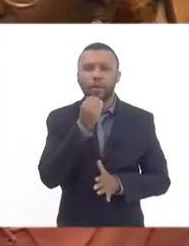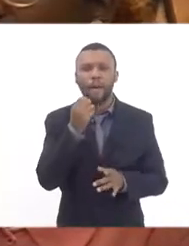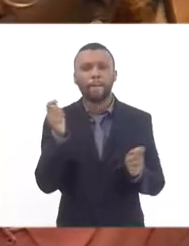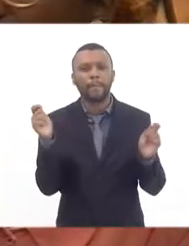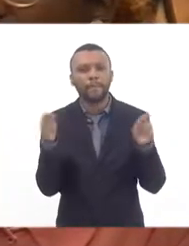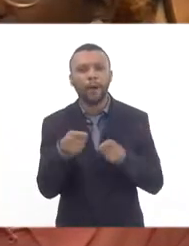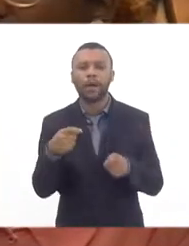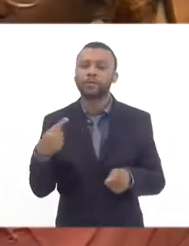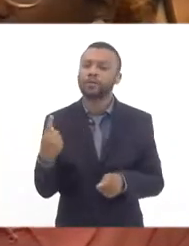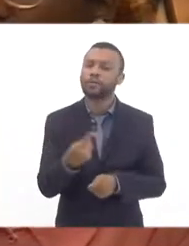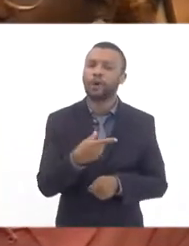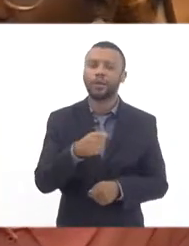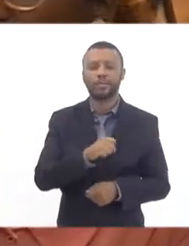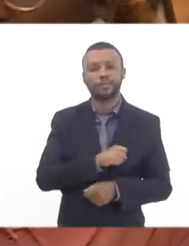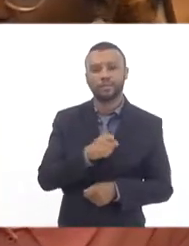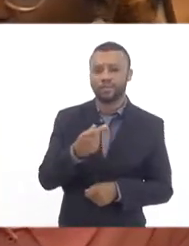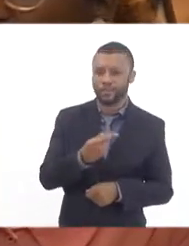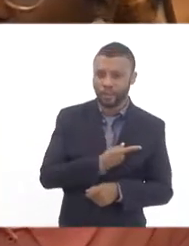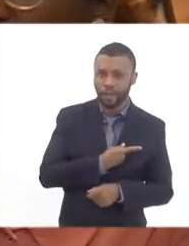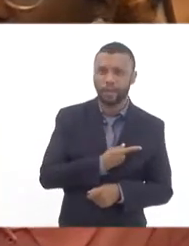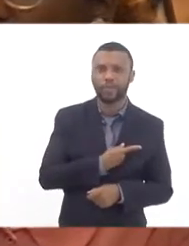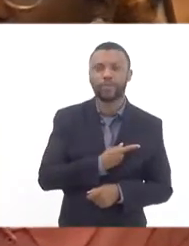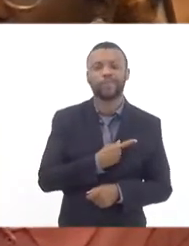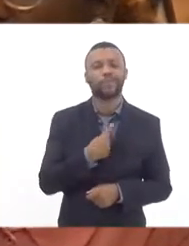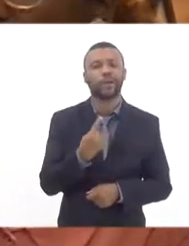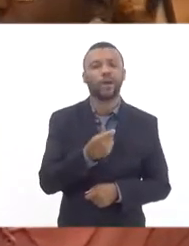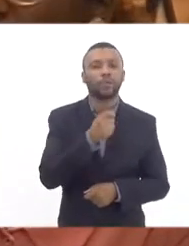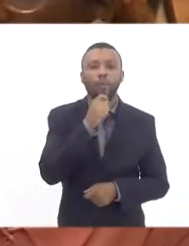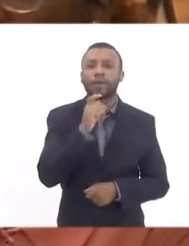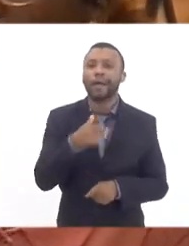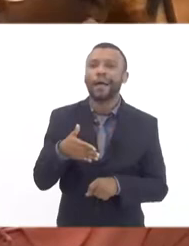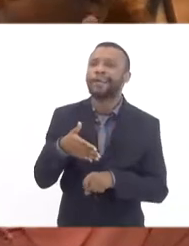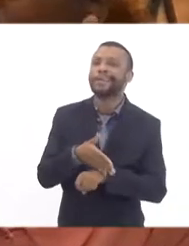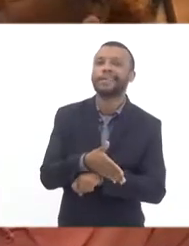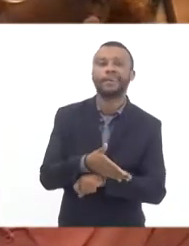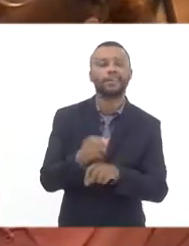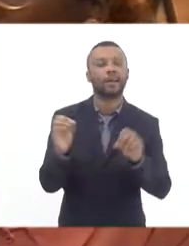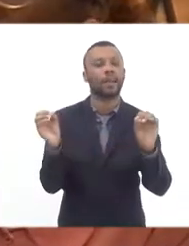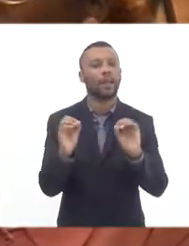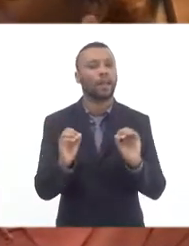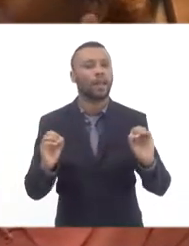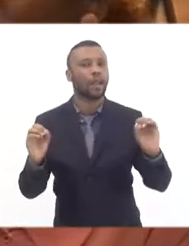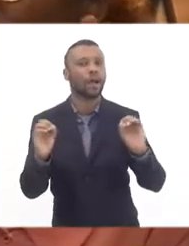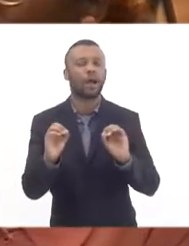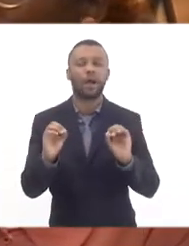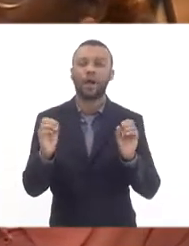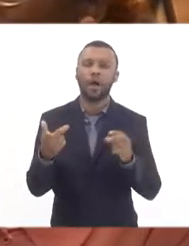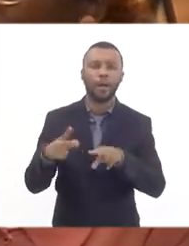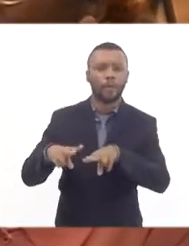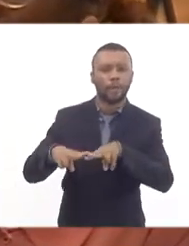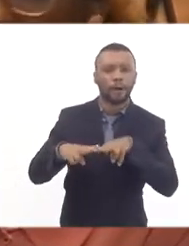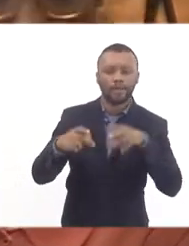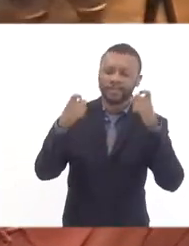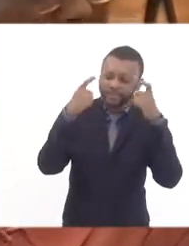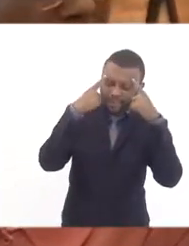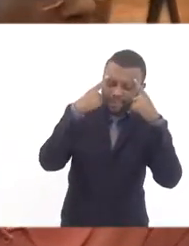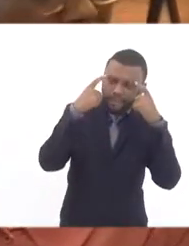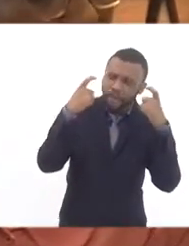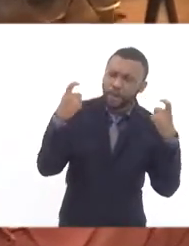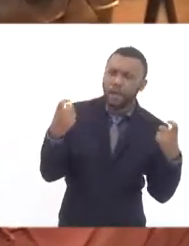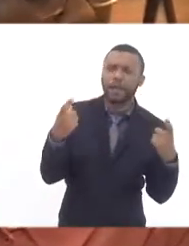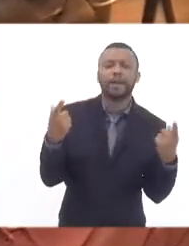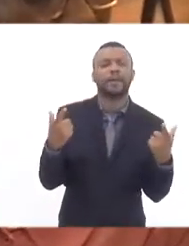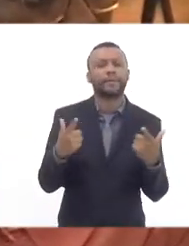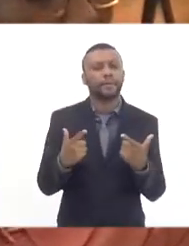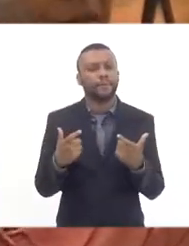nós gonçalenses não acessamos exatamente por ou violência ou